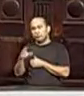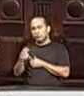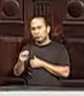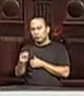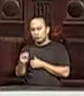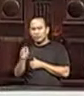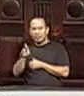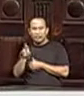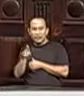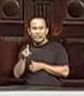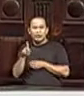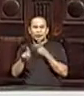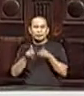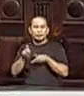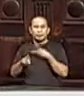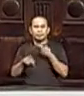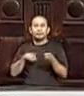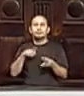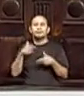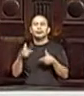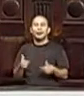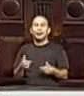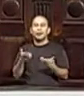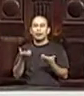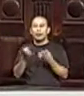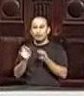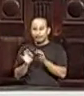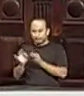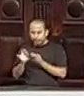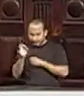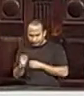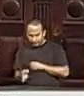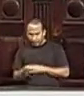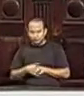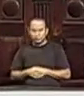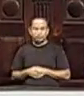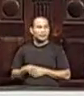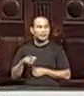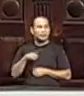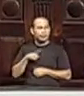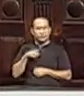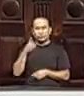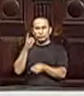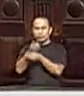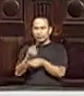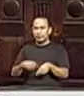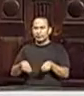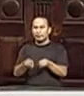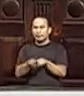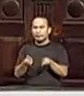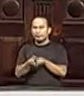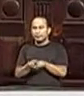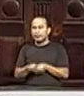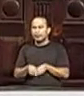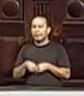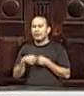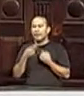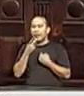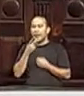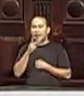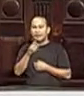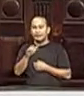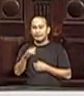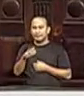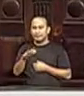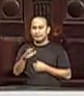a população de ter um sistema mais bem organizado e fiscalizado. Temos que cobrar também a questão da licitação